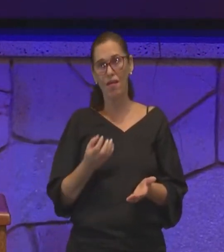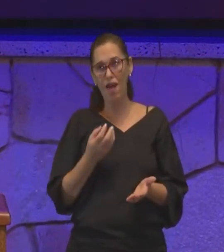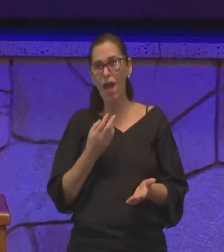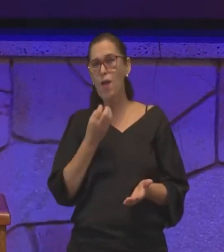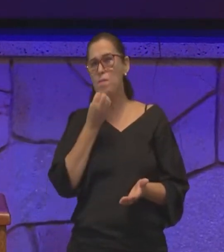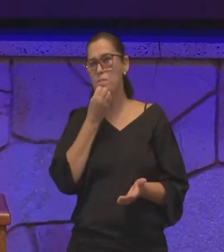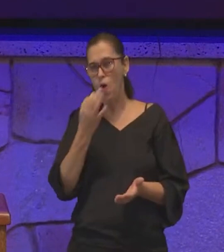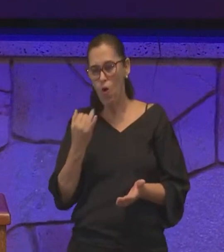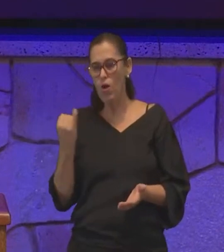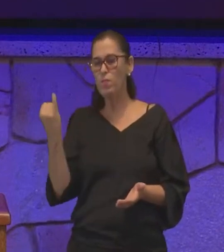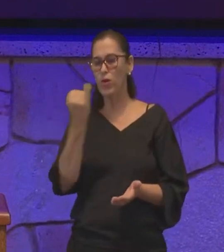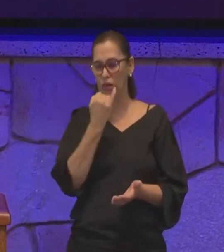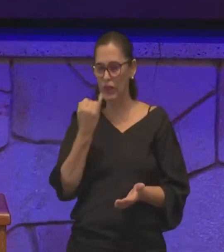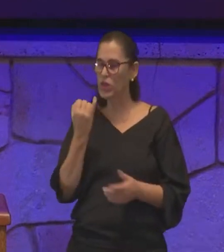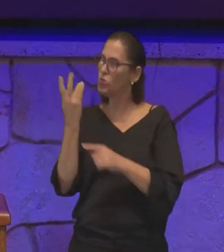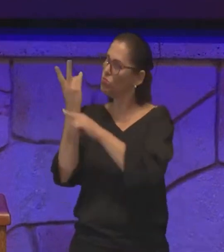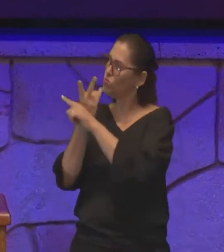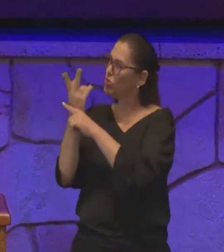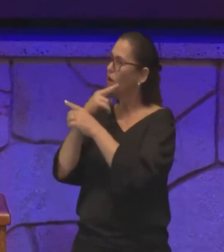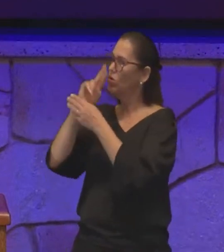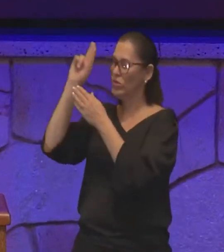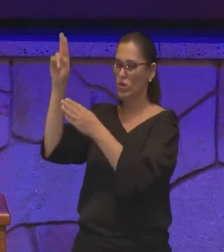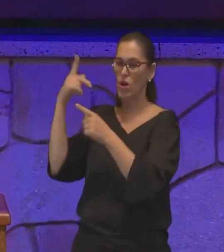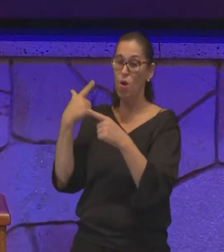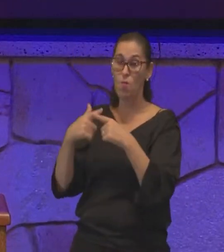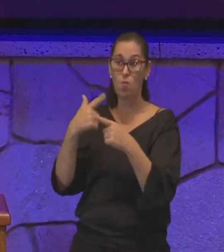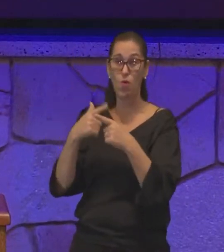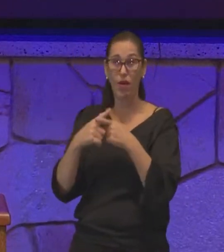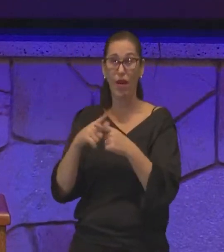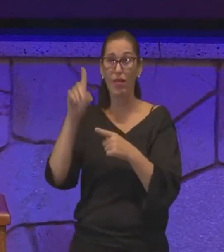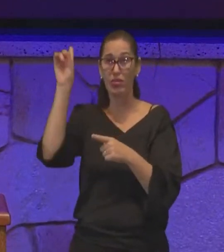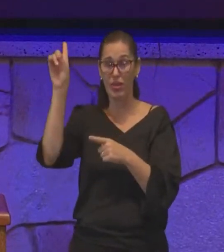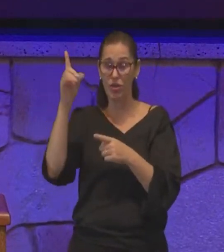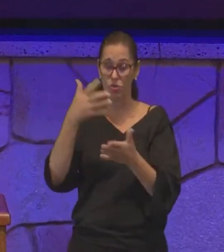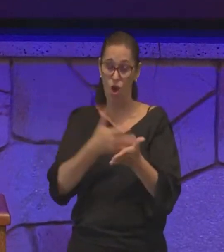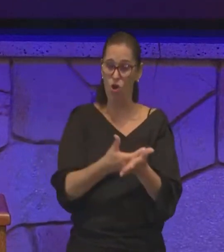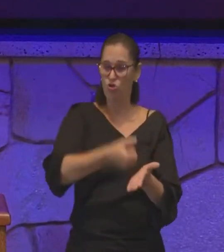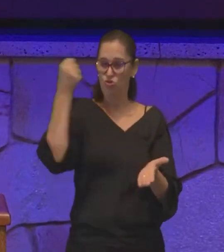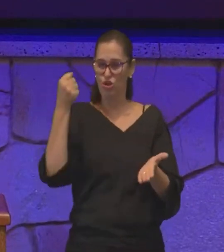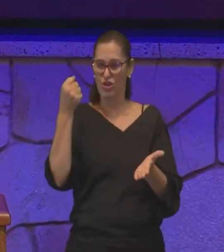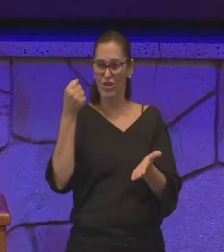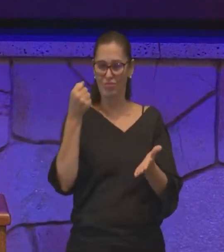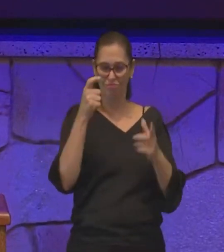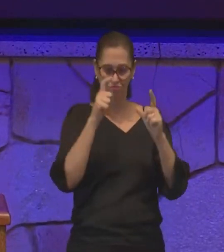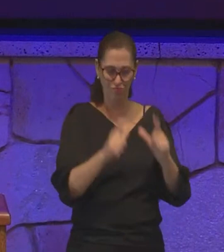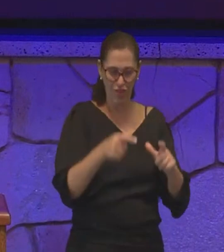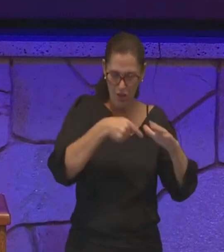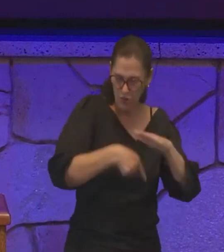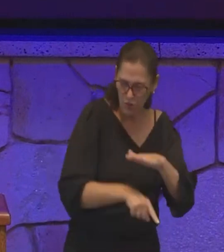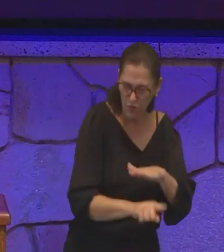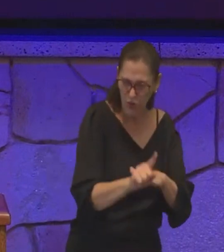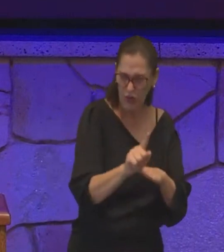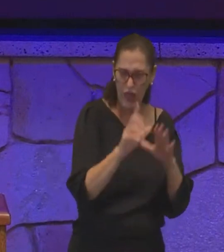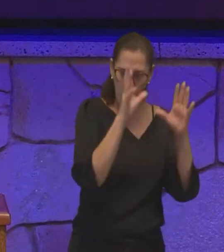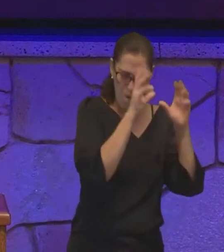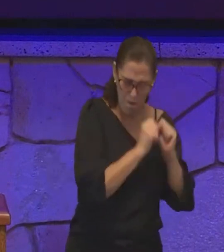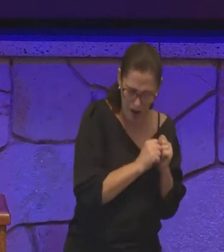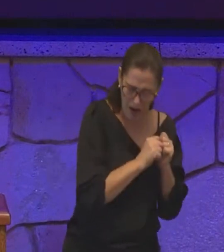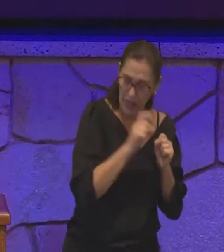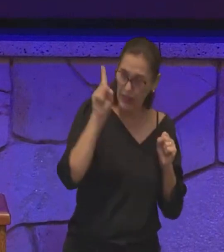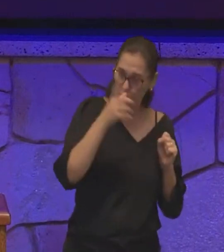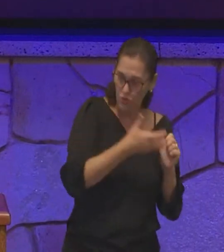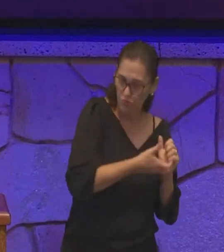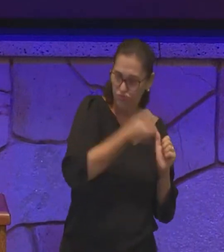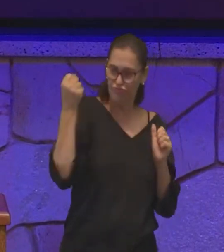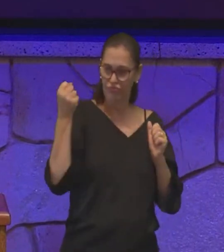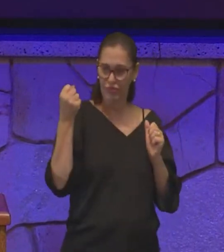buscando a presença do Senhor. Porque este Deus nos tira do buraco. Ele nos tira das trevas, Ele nos tira